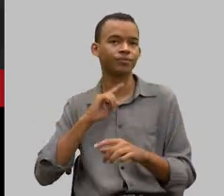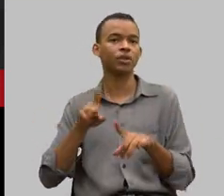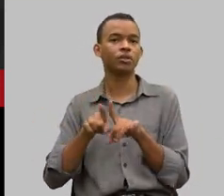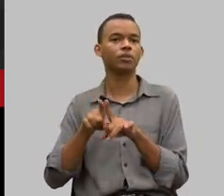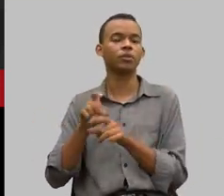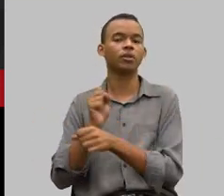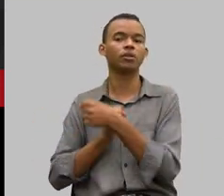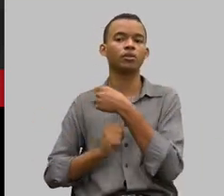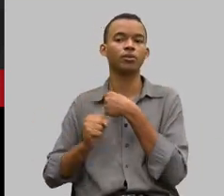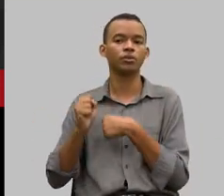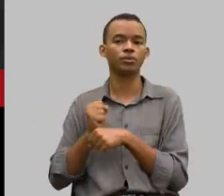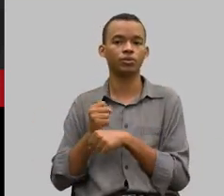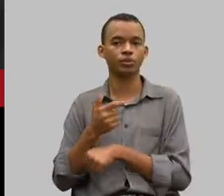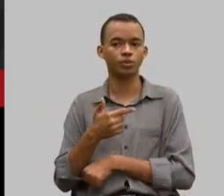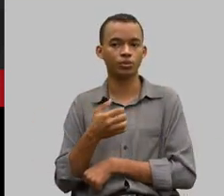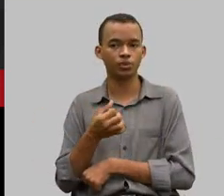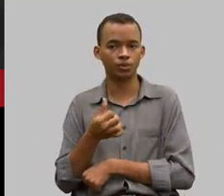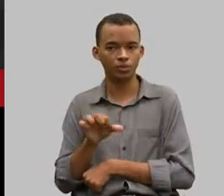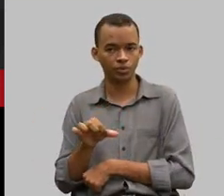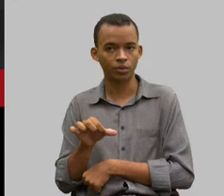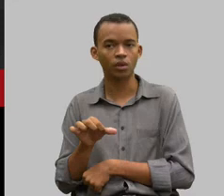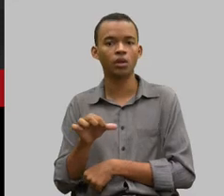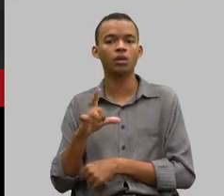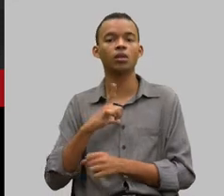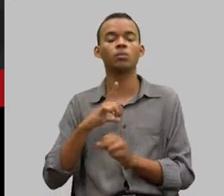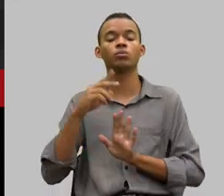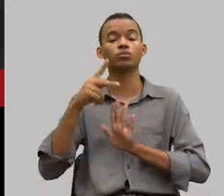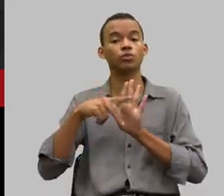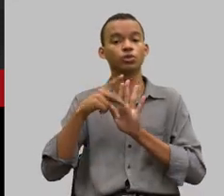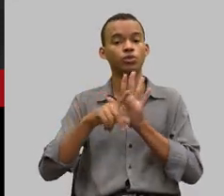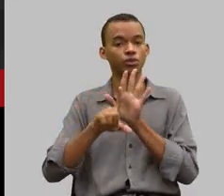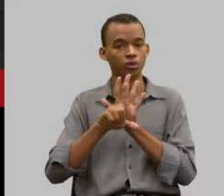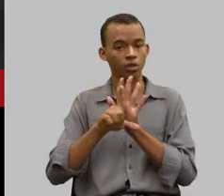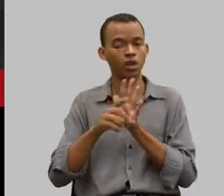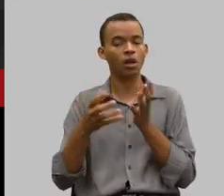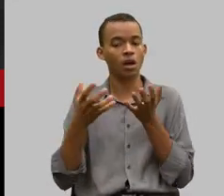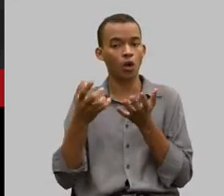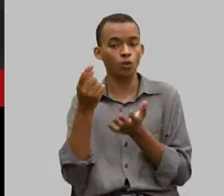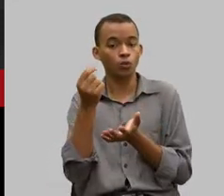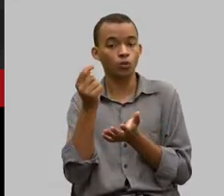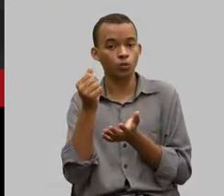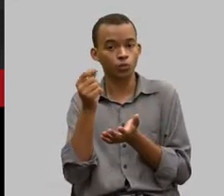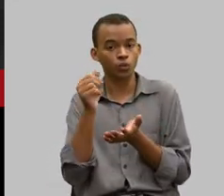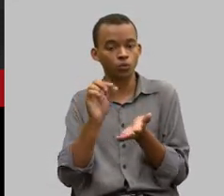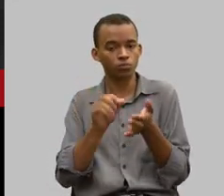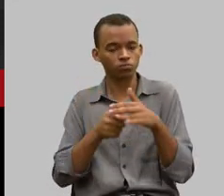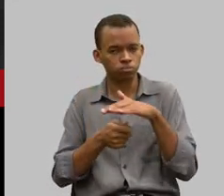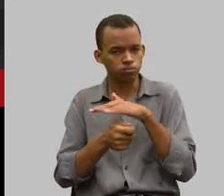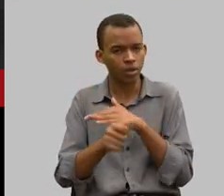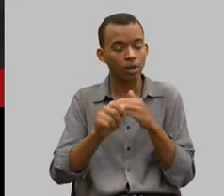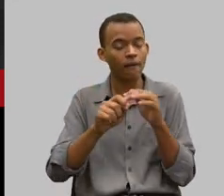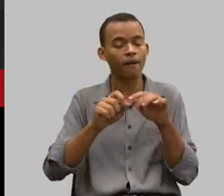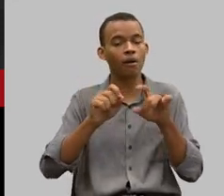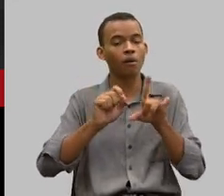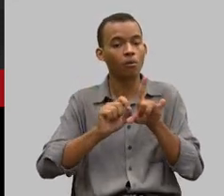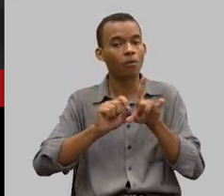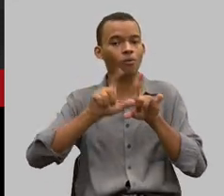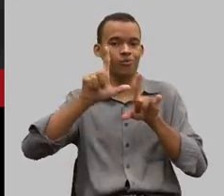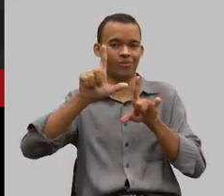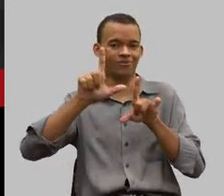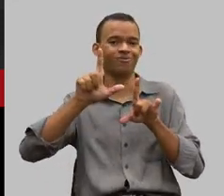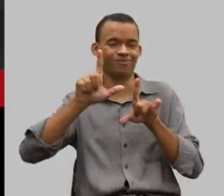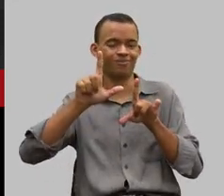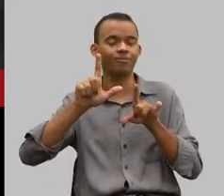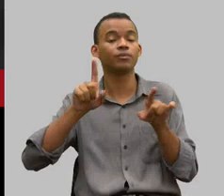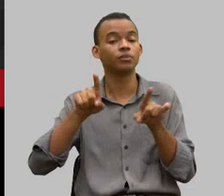2019 que prevê o aumento dessa líquida de contribuição do ICMS e alertando a vossa excelência